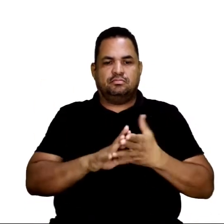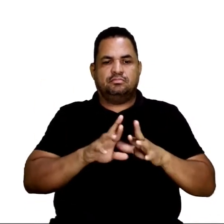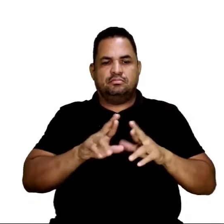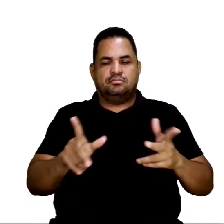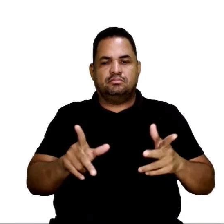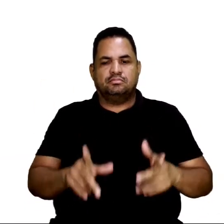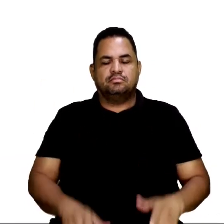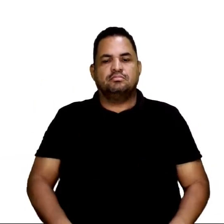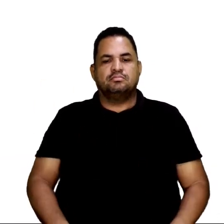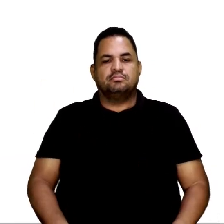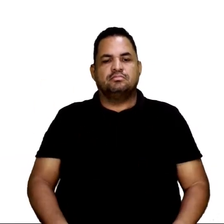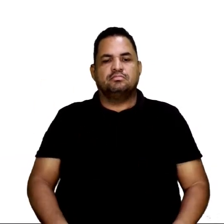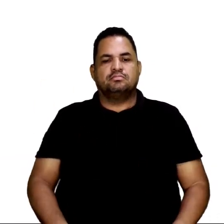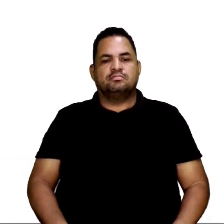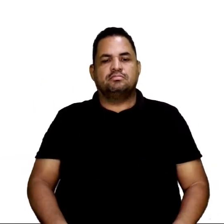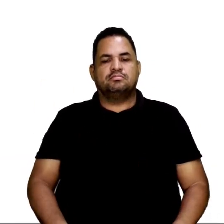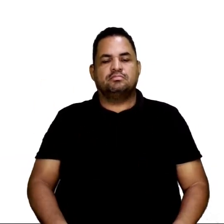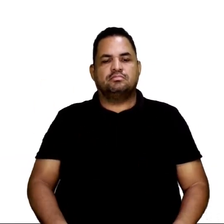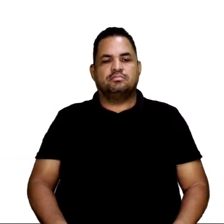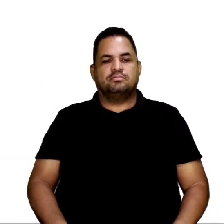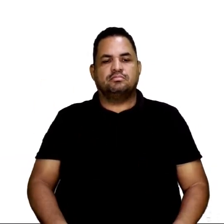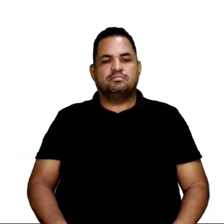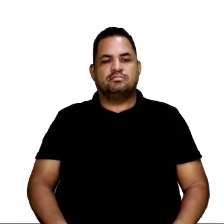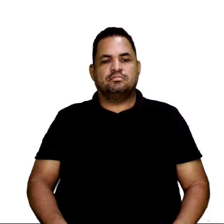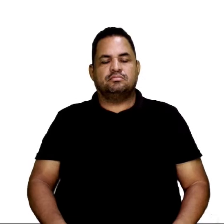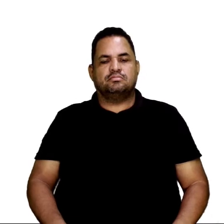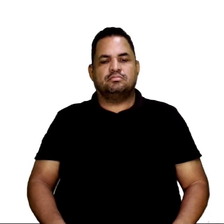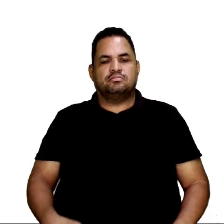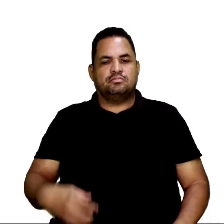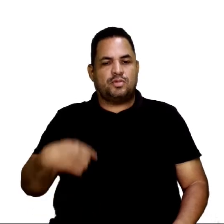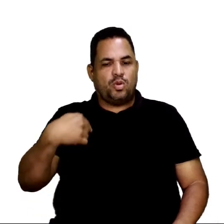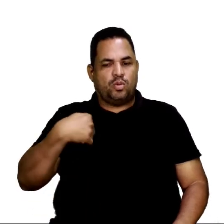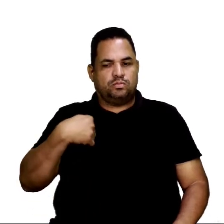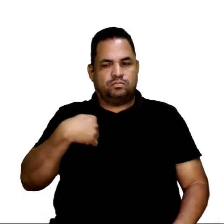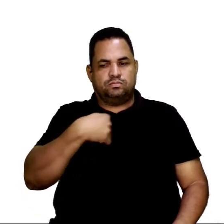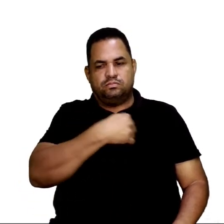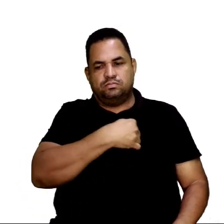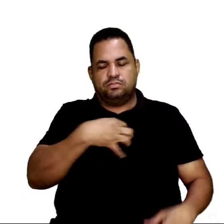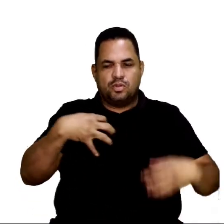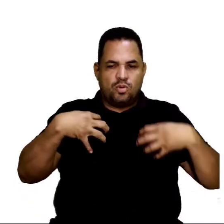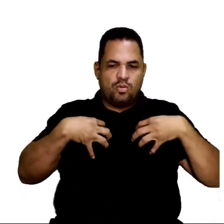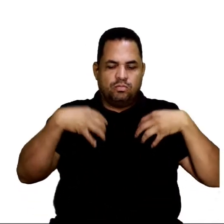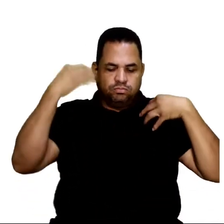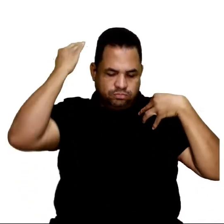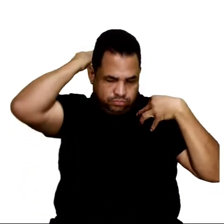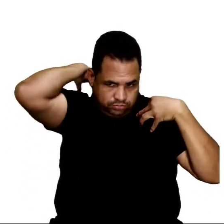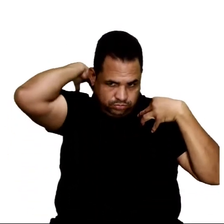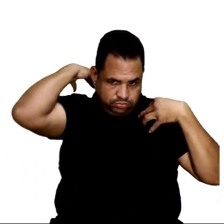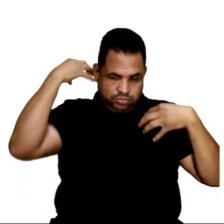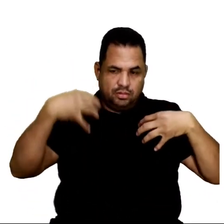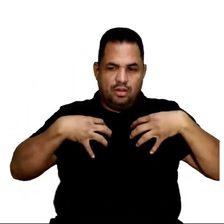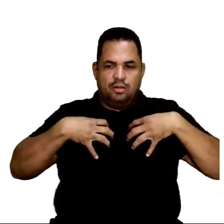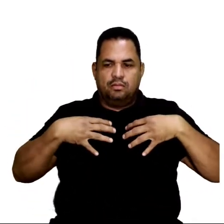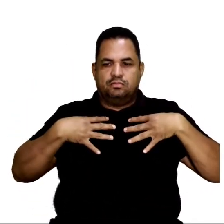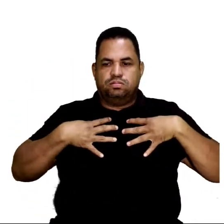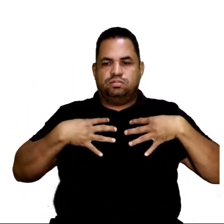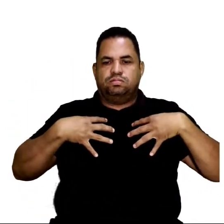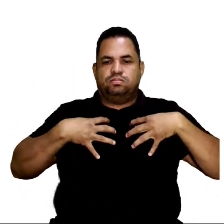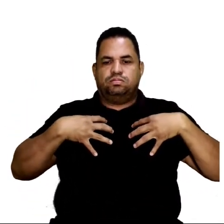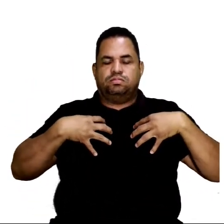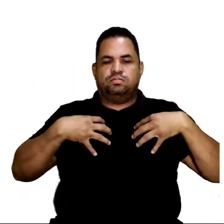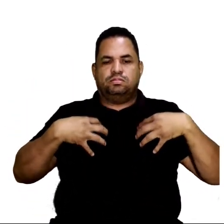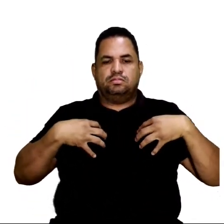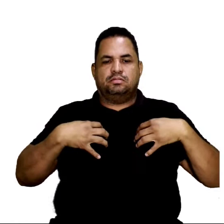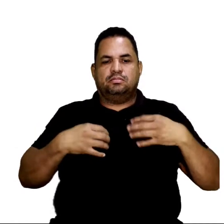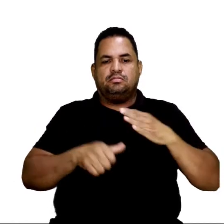diferenciando. Aparece os botões que vão formar os pulmões. Então, inicialmente surge o quê? O órgão